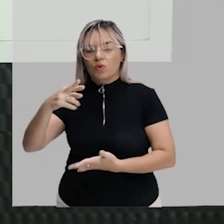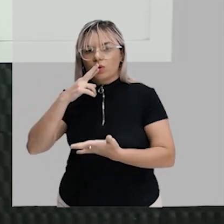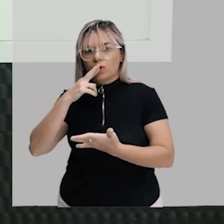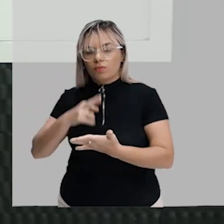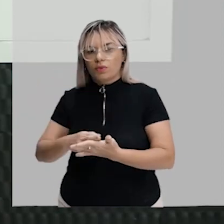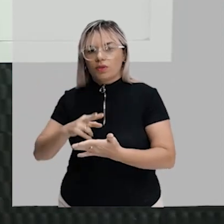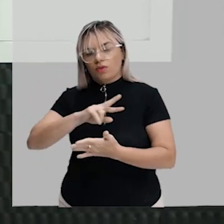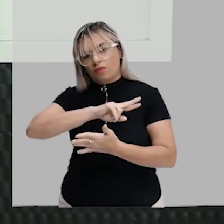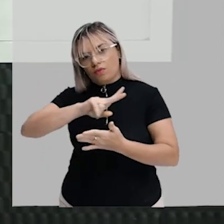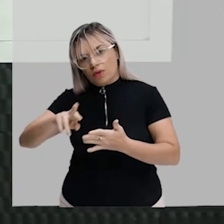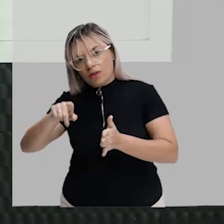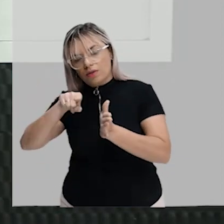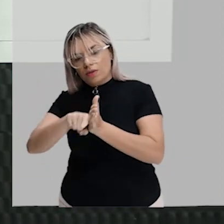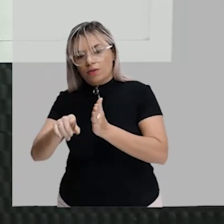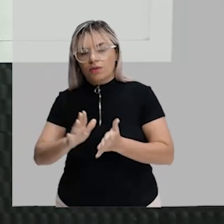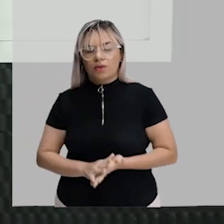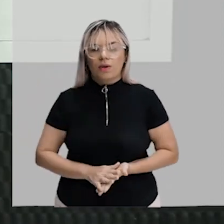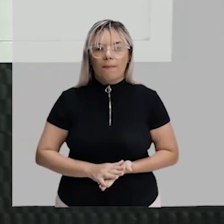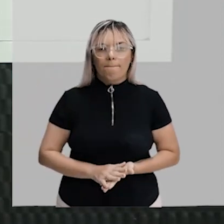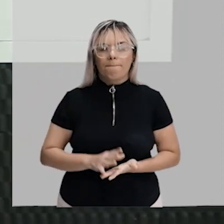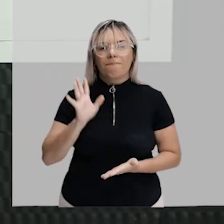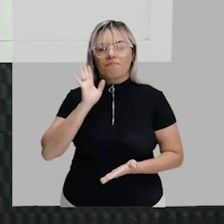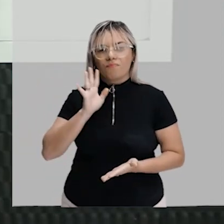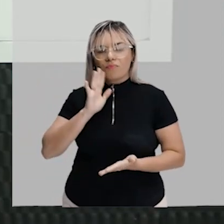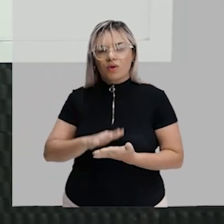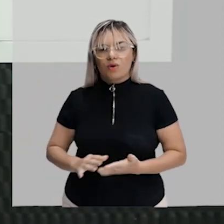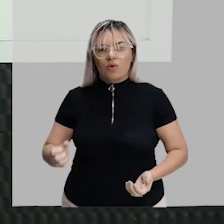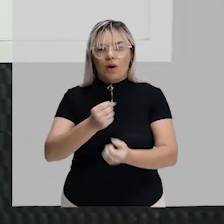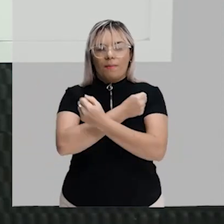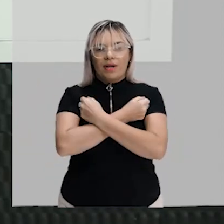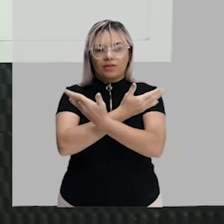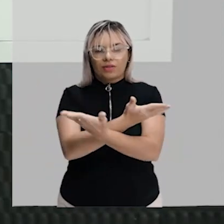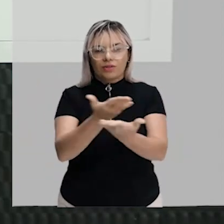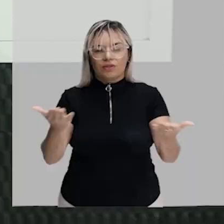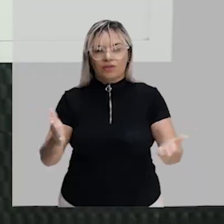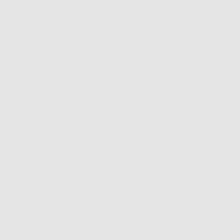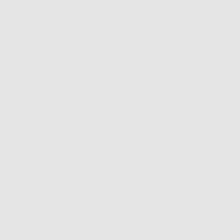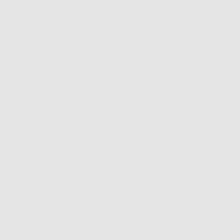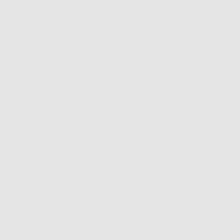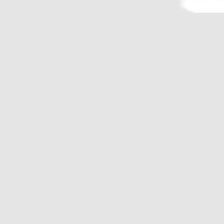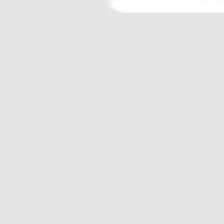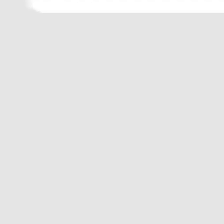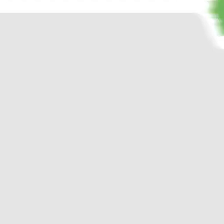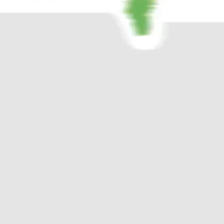outras questões. Beleza? Então, um abraço a todos, já sabe, hashtag Fica em Casa Aprendendo.